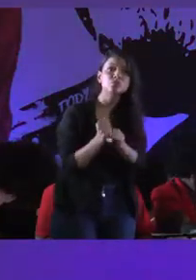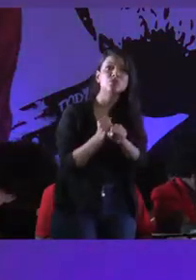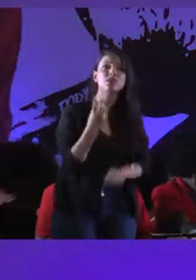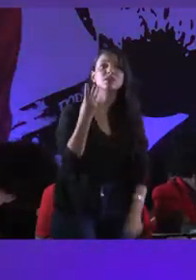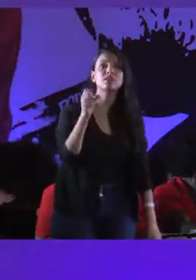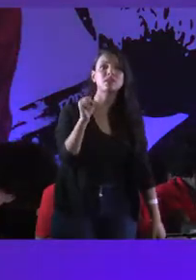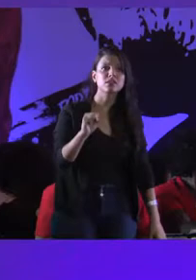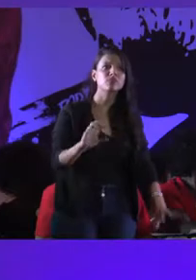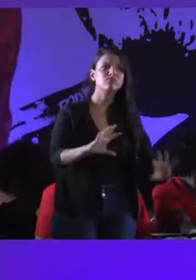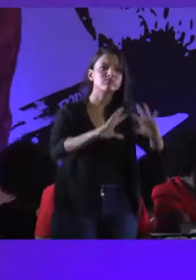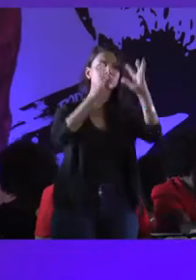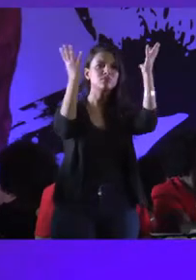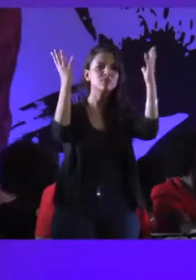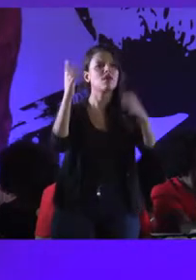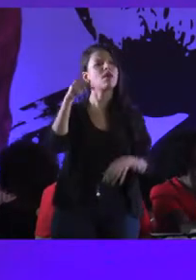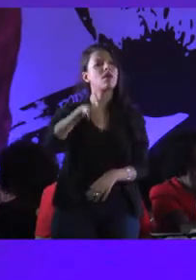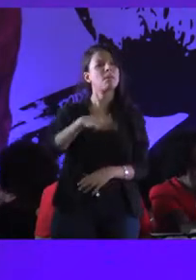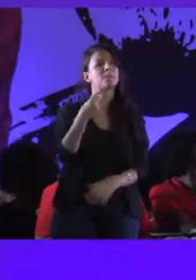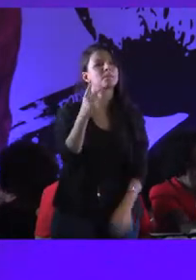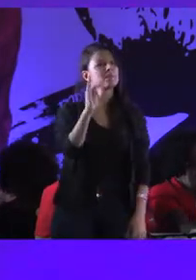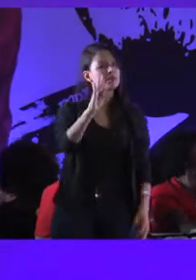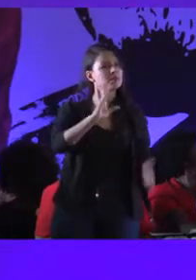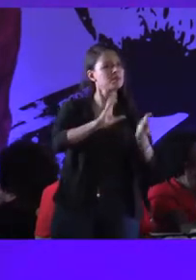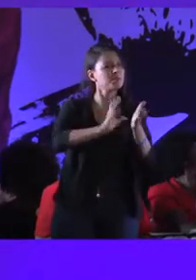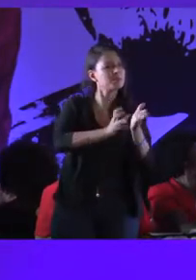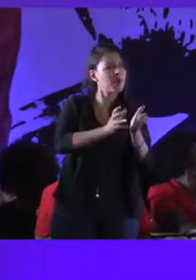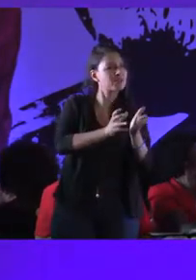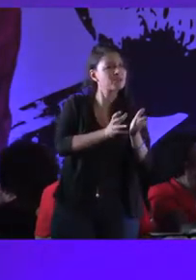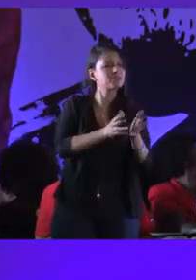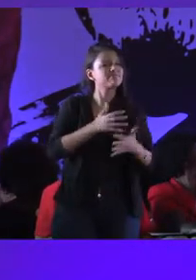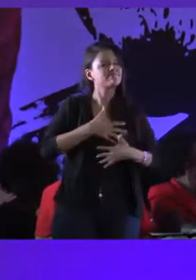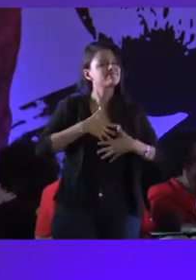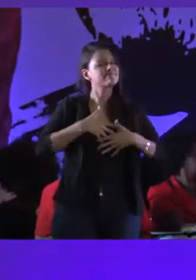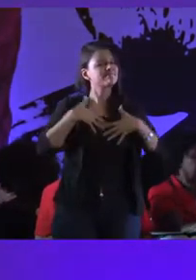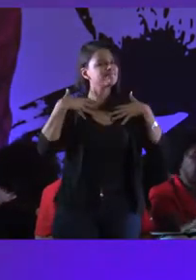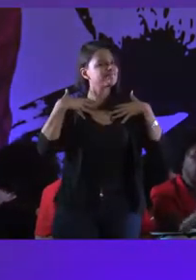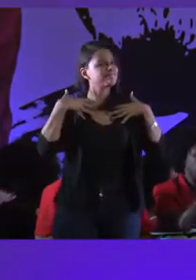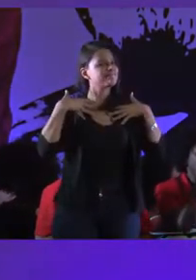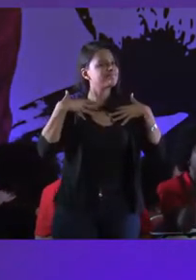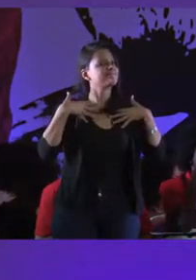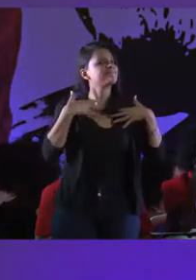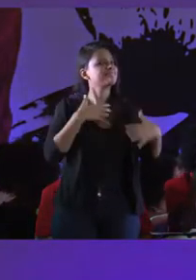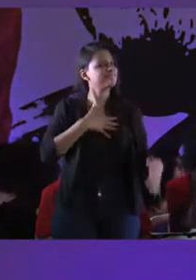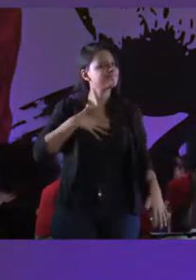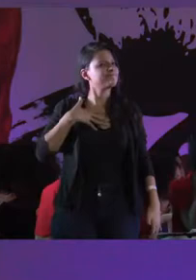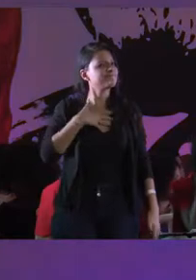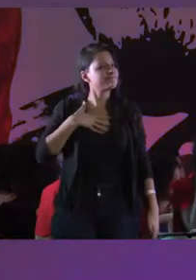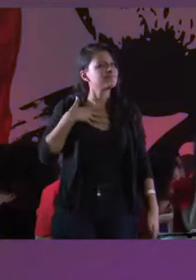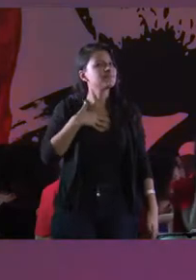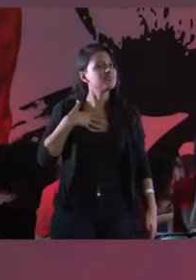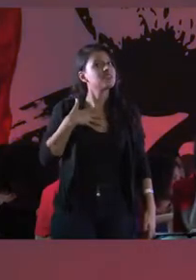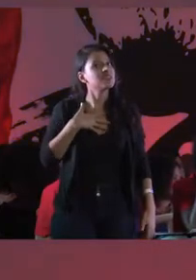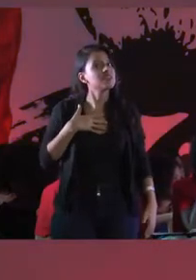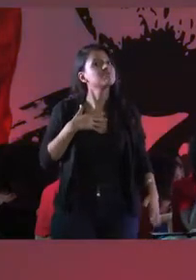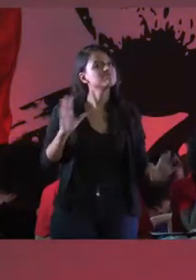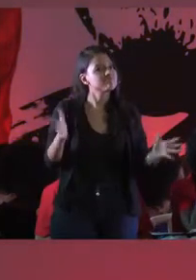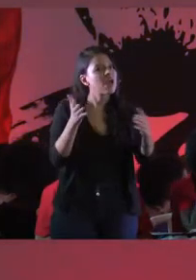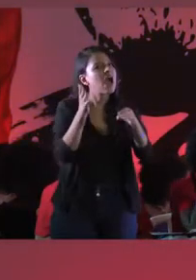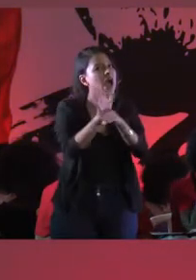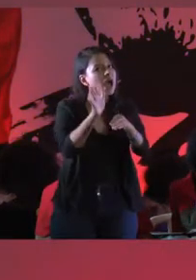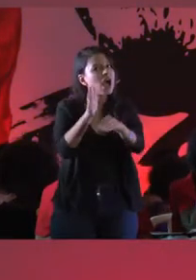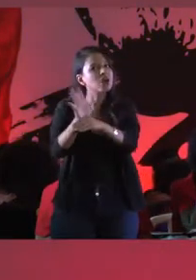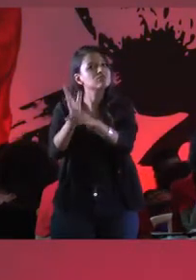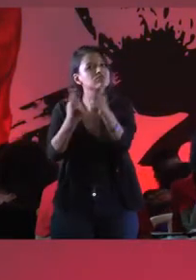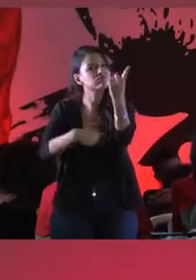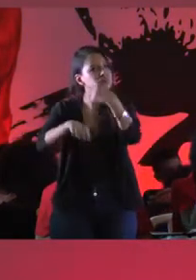38 anos desse partido que nos dá tanto orgulho e que fez tanta diferença na vida do povo brasileiro.